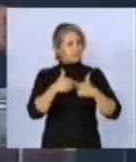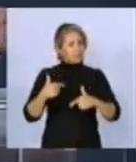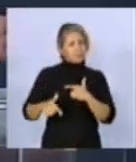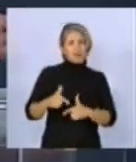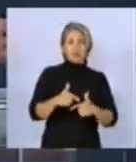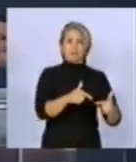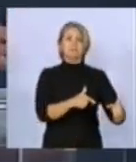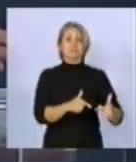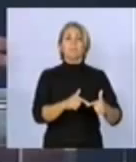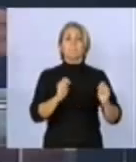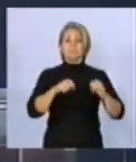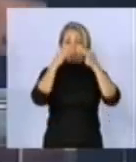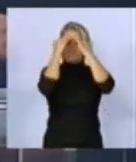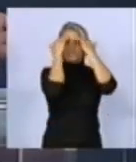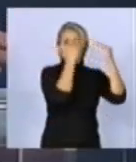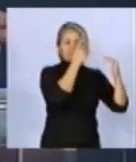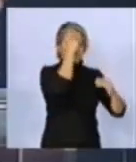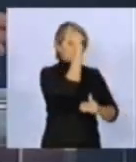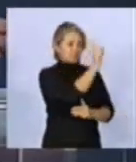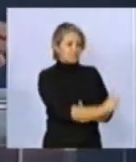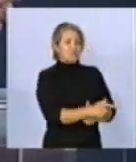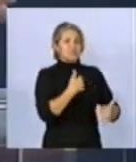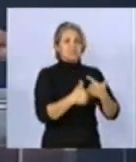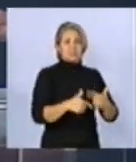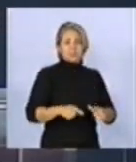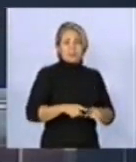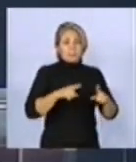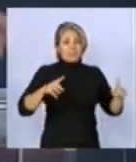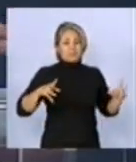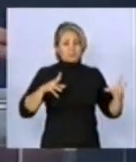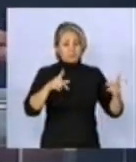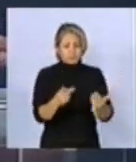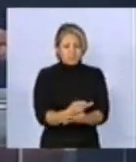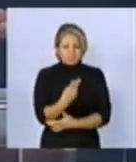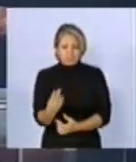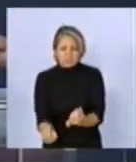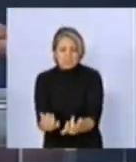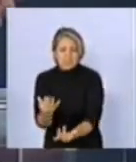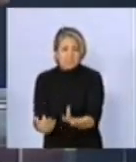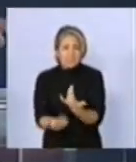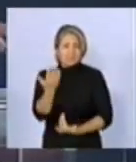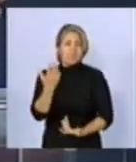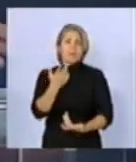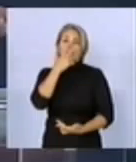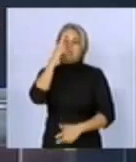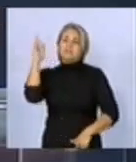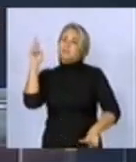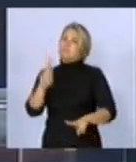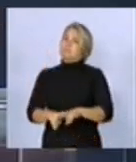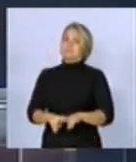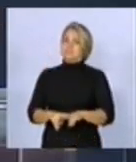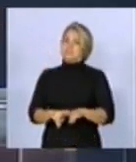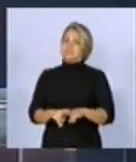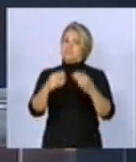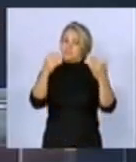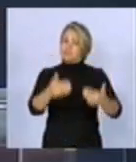temos que respeitar o trabalhador mas ele sofre essa atitude é considerada penosa perante jurisprudência do